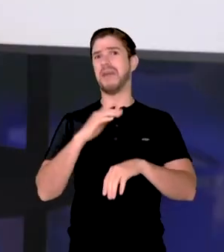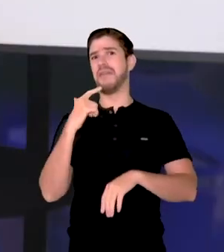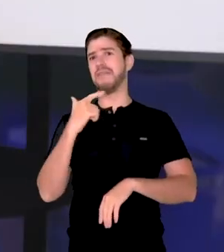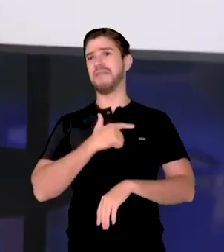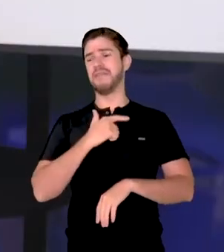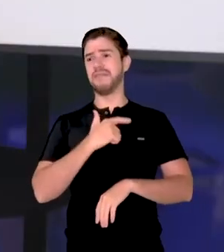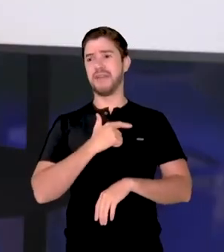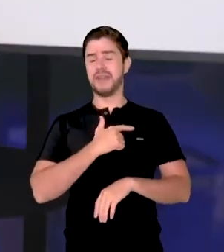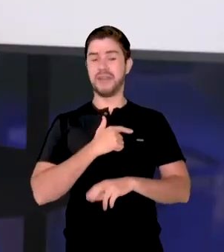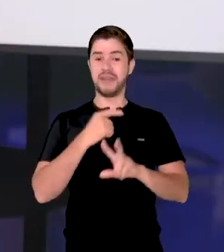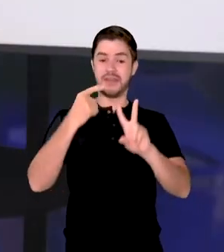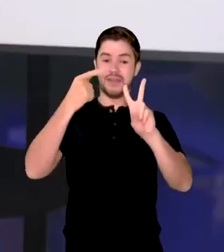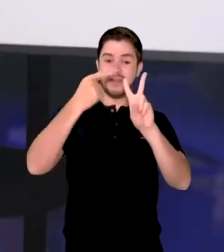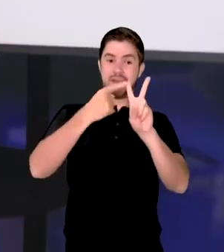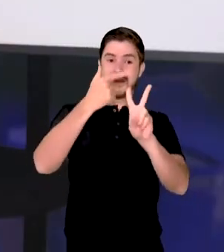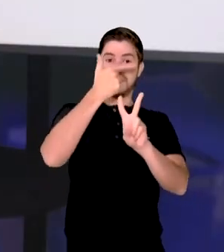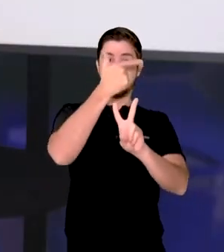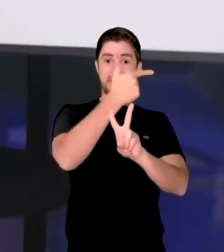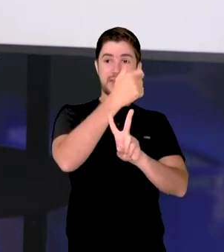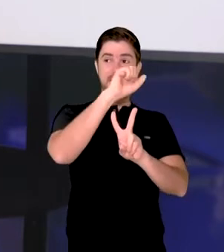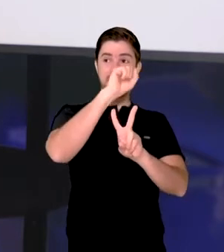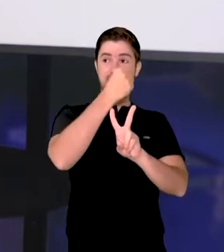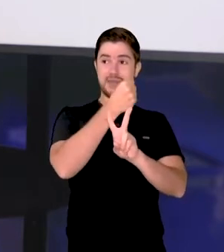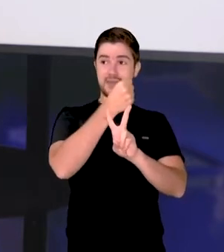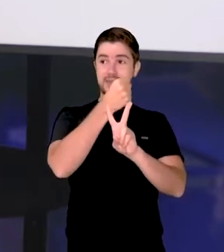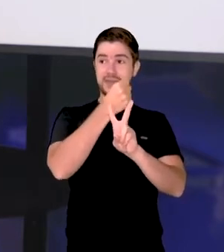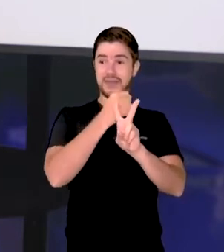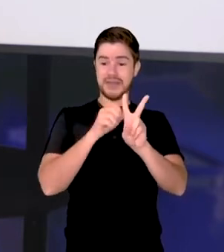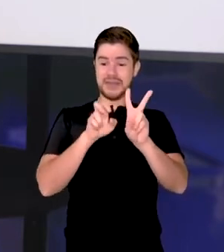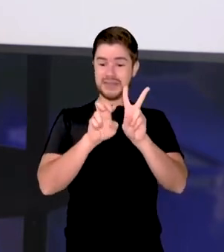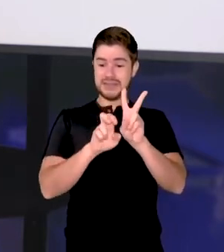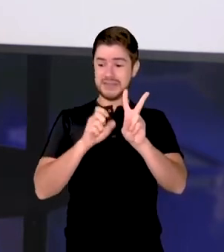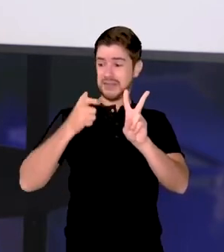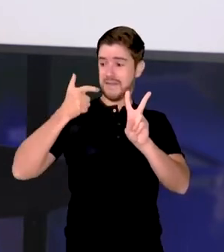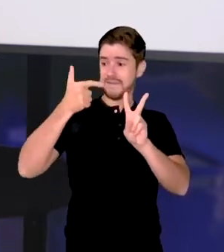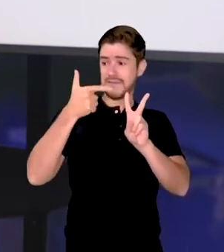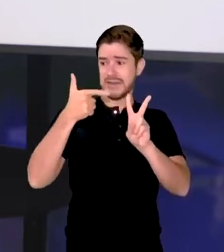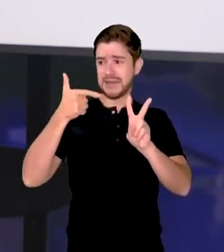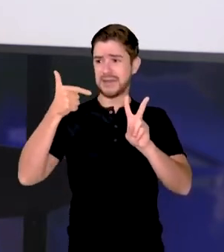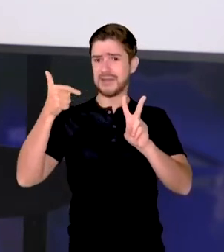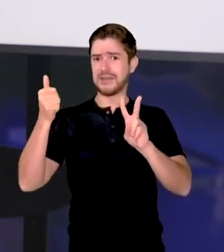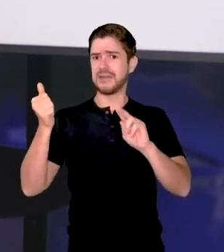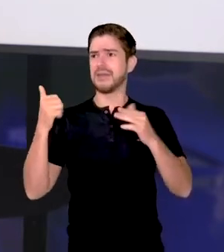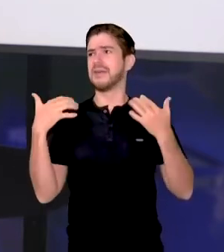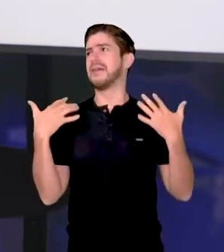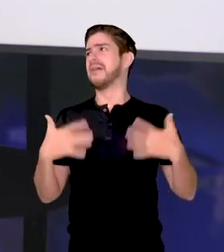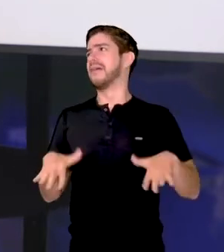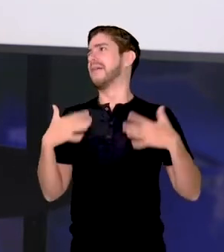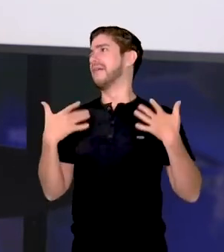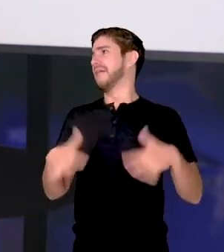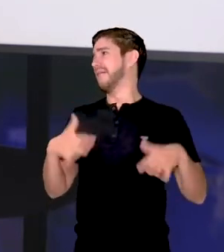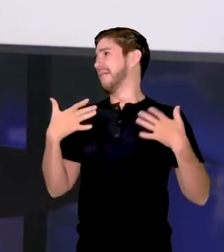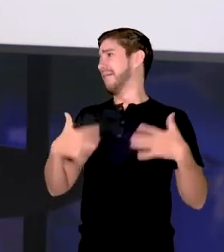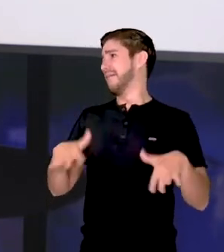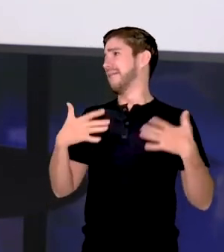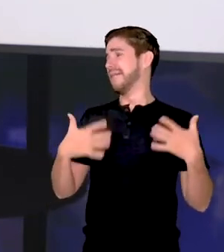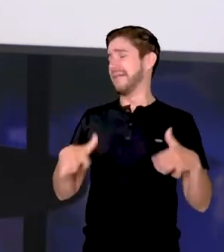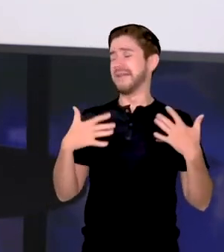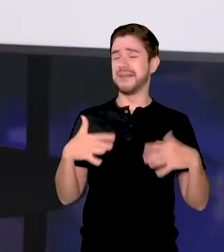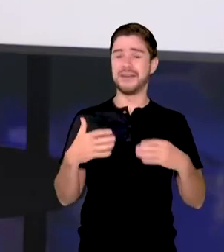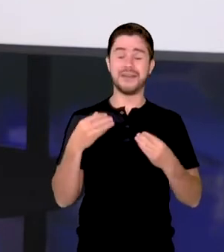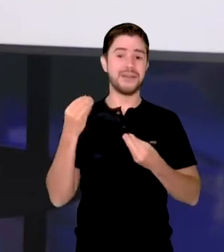raiz 28ª de 5 elevado a 21 Nossa Senhora isso daqui a dor no coração